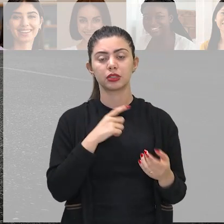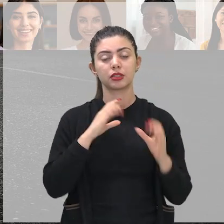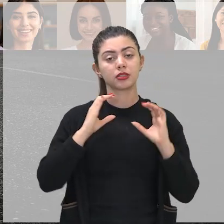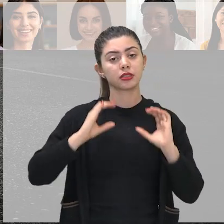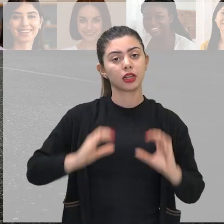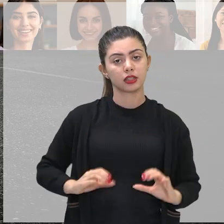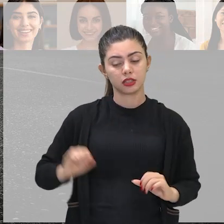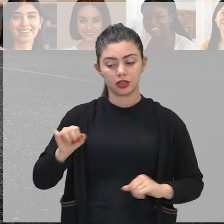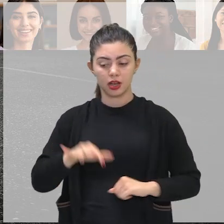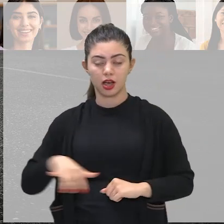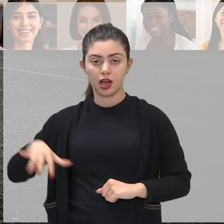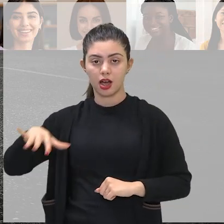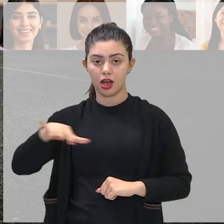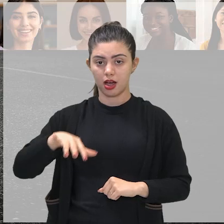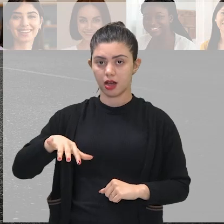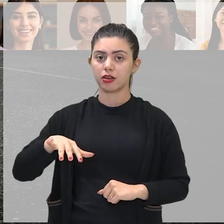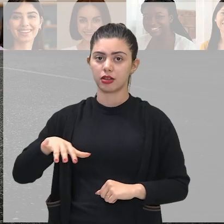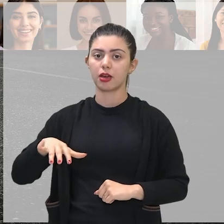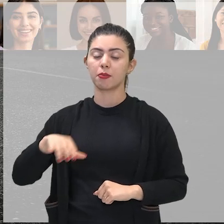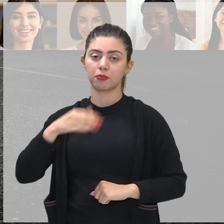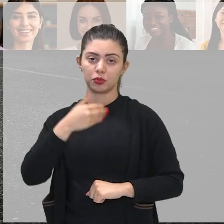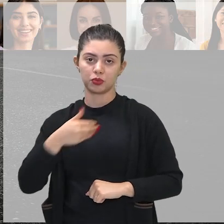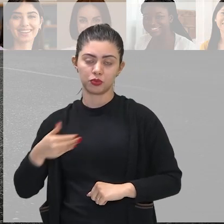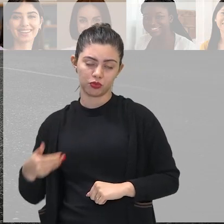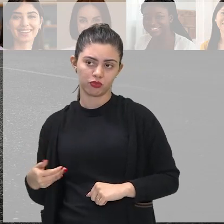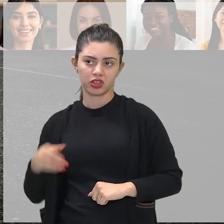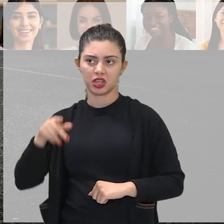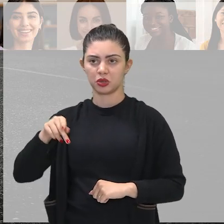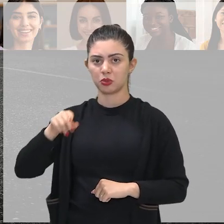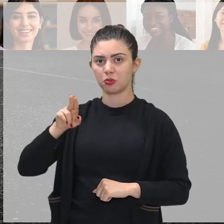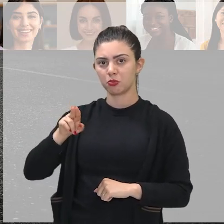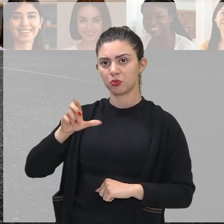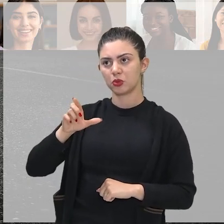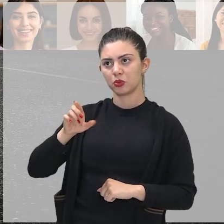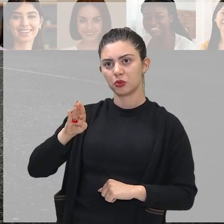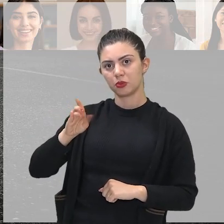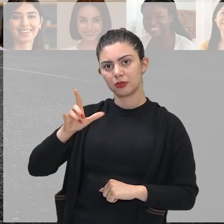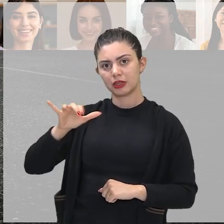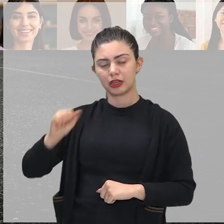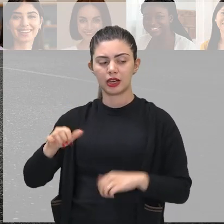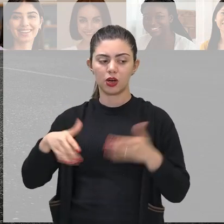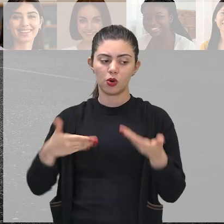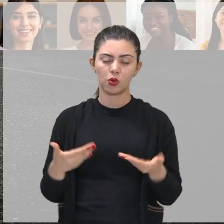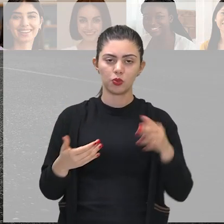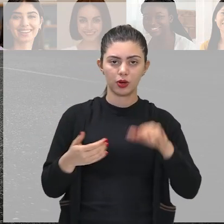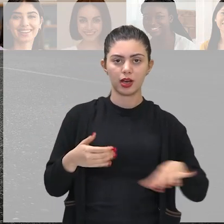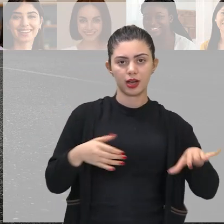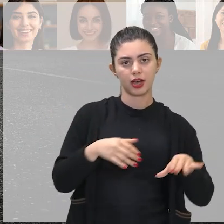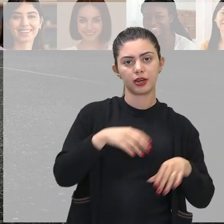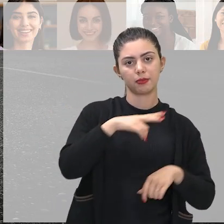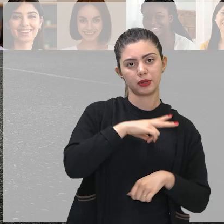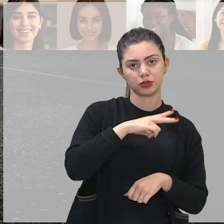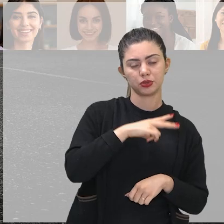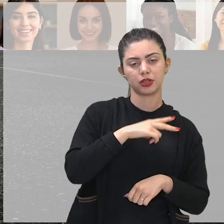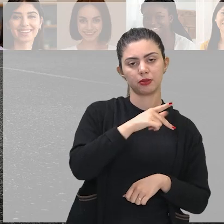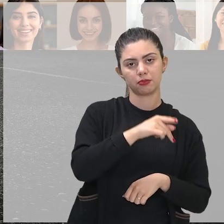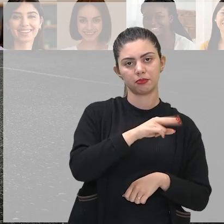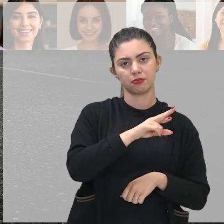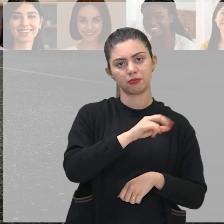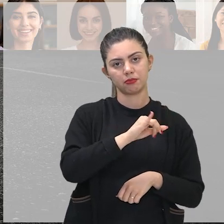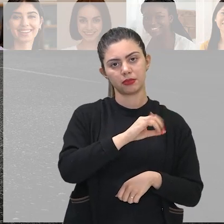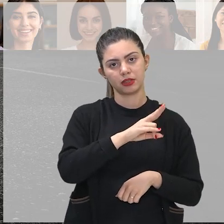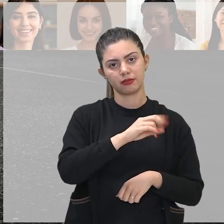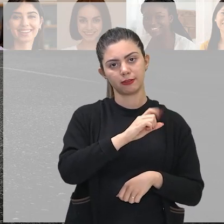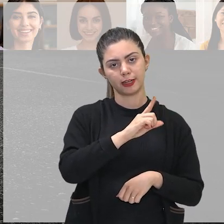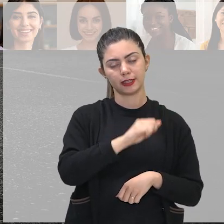essa dimensão entre esfera pública e privada. E como, na verdade, nós devemos nos comportar nessas duas esferas. E aqui a gente pode